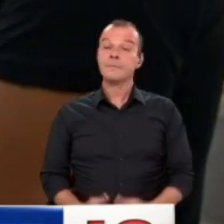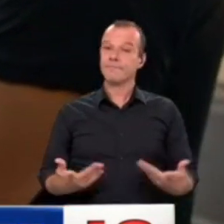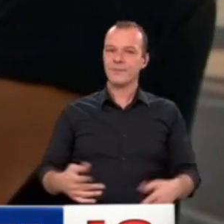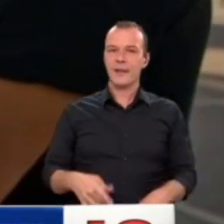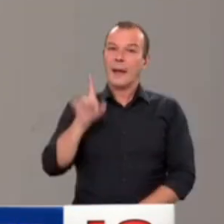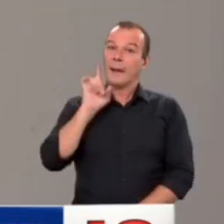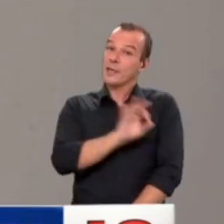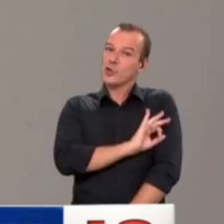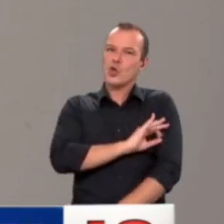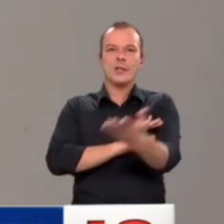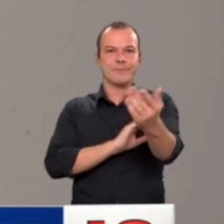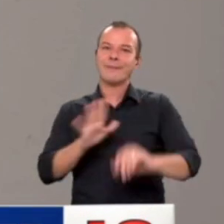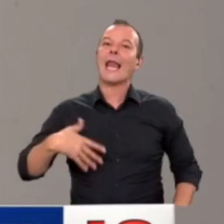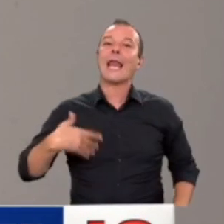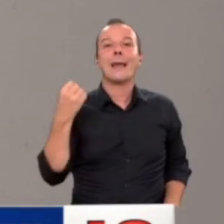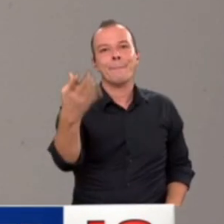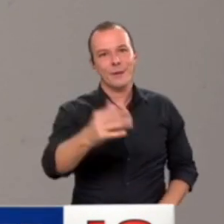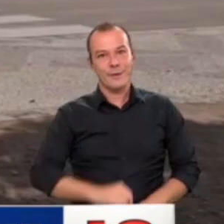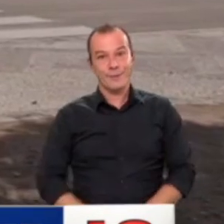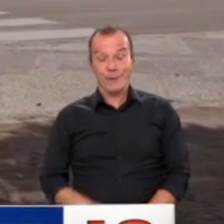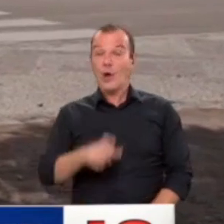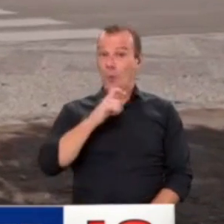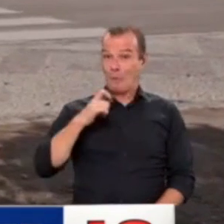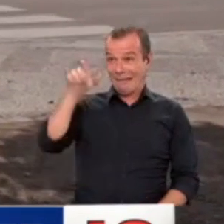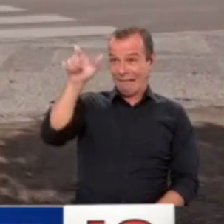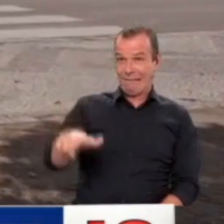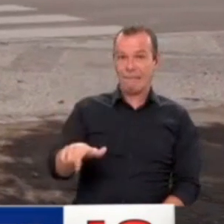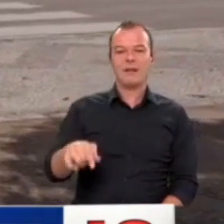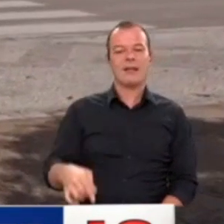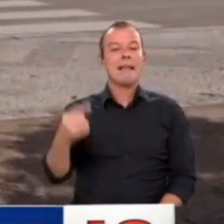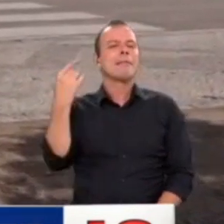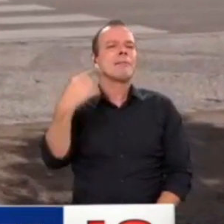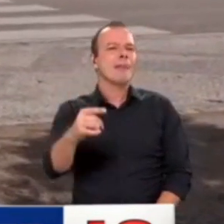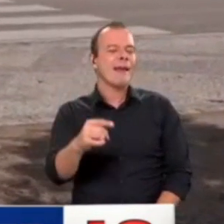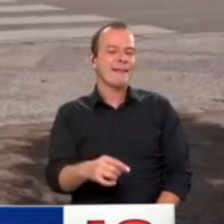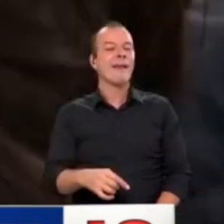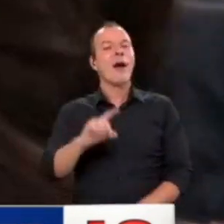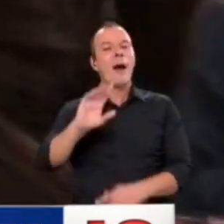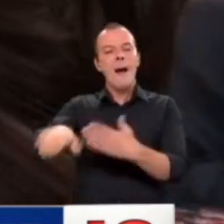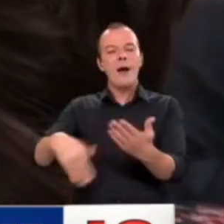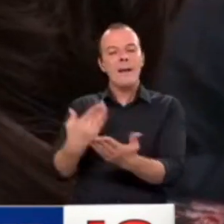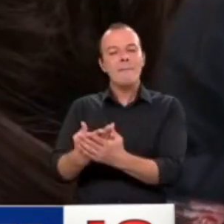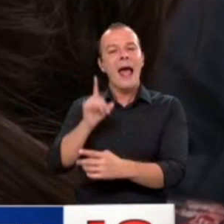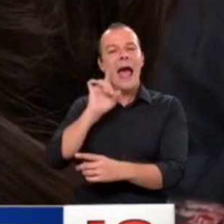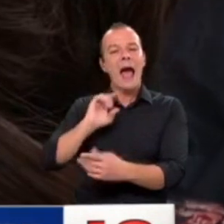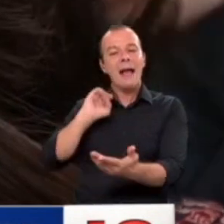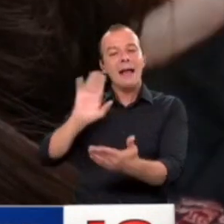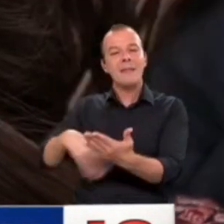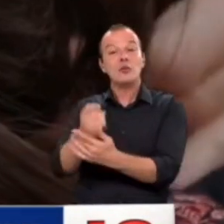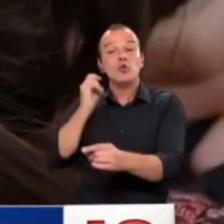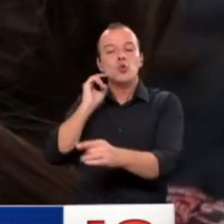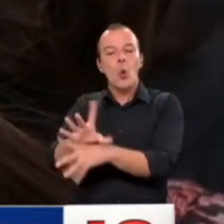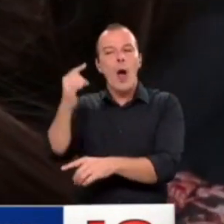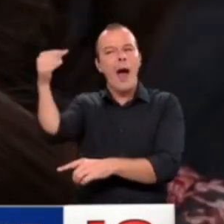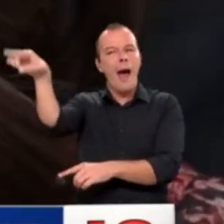Minhas senhoras, lamento, mas o padre Santiago já tem outras fortes candidatas a ocupar o seu